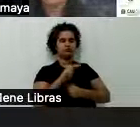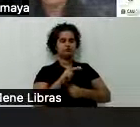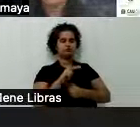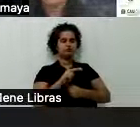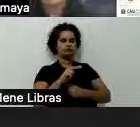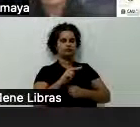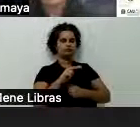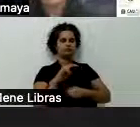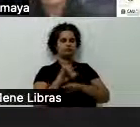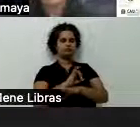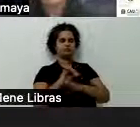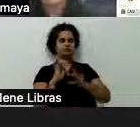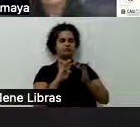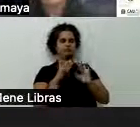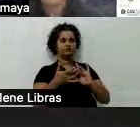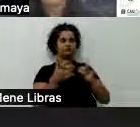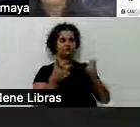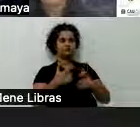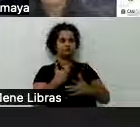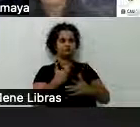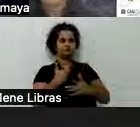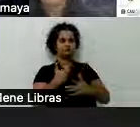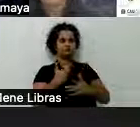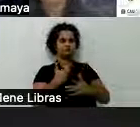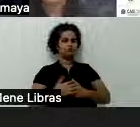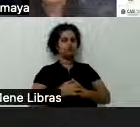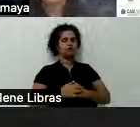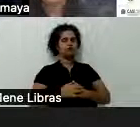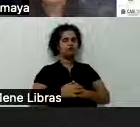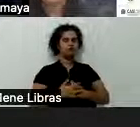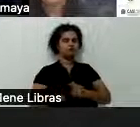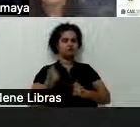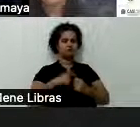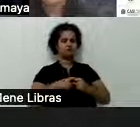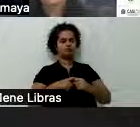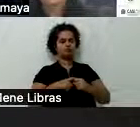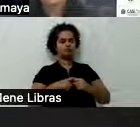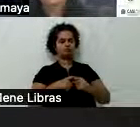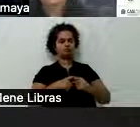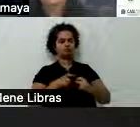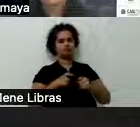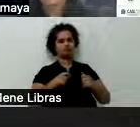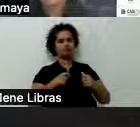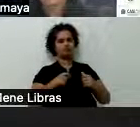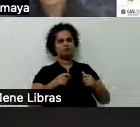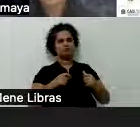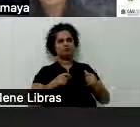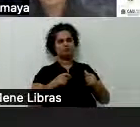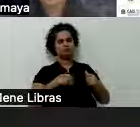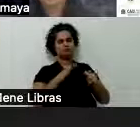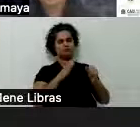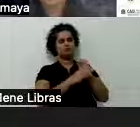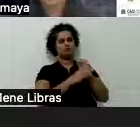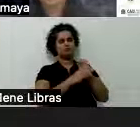como forma de adaptar os espaços públicos para a retomada das ruas, né, com maior segurança. A gente teve acesso a uma planilha da